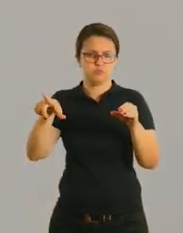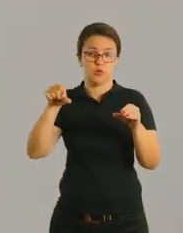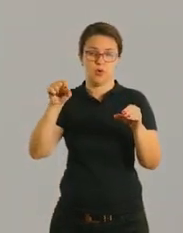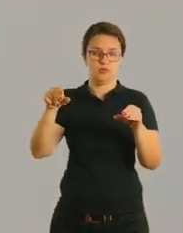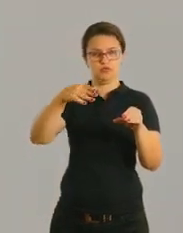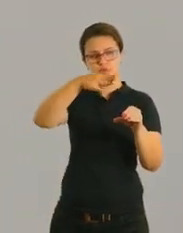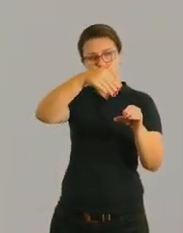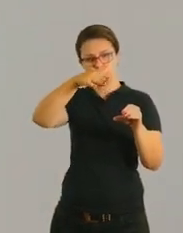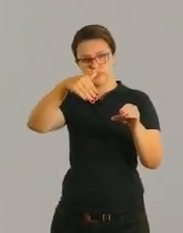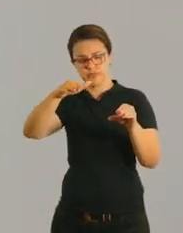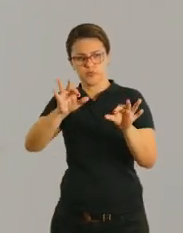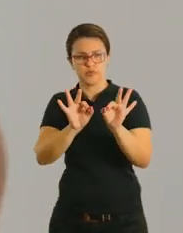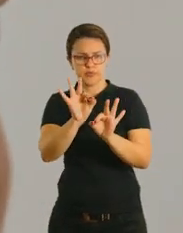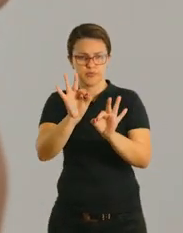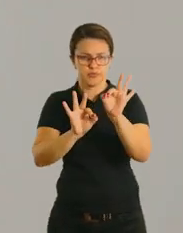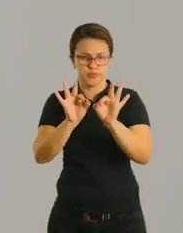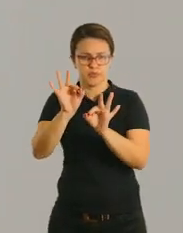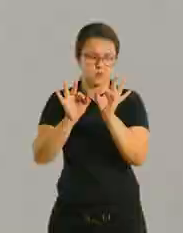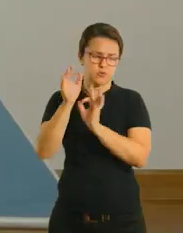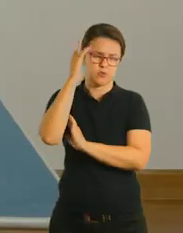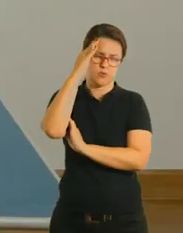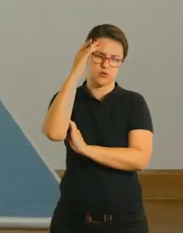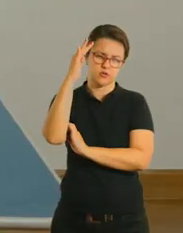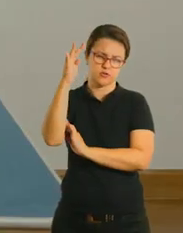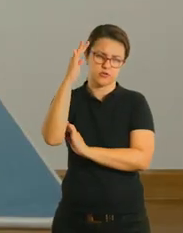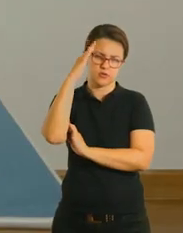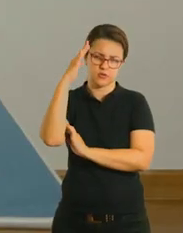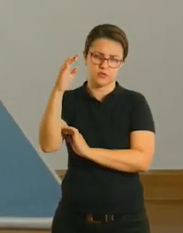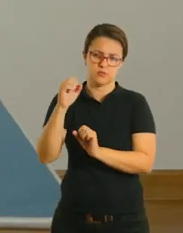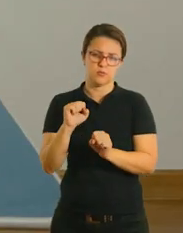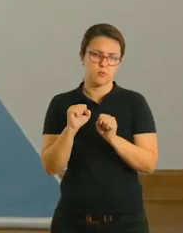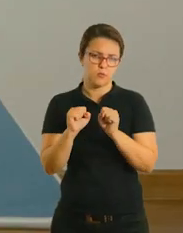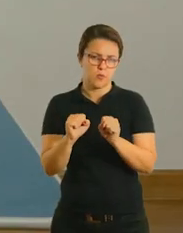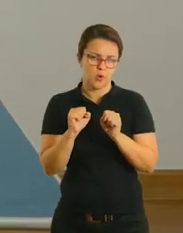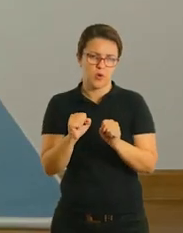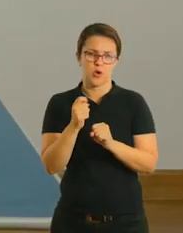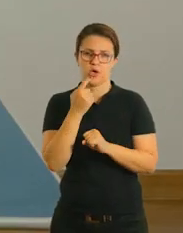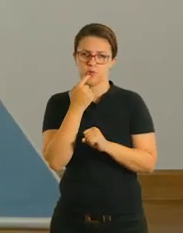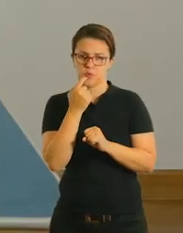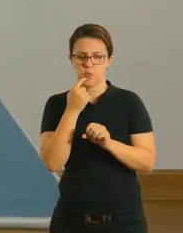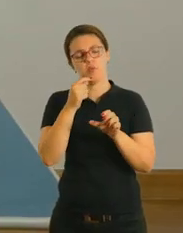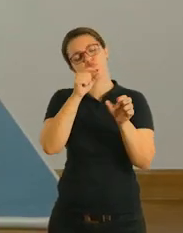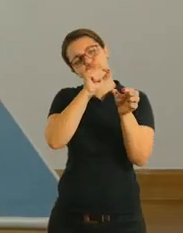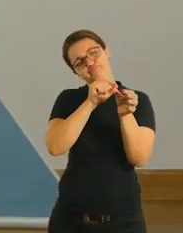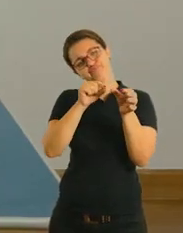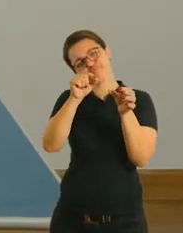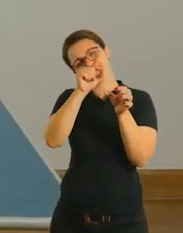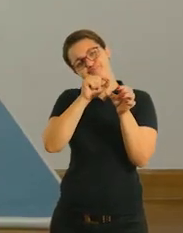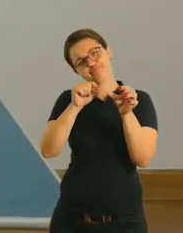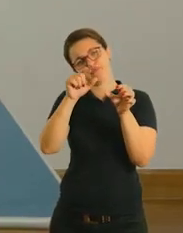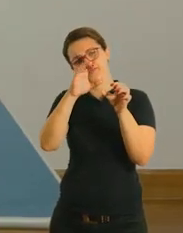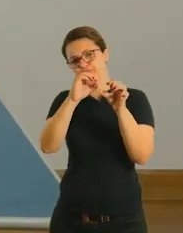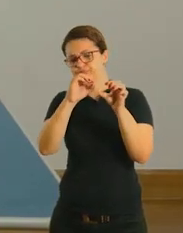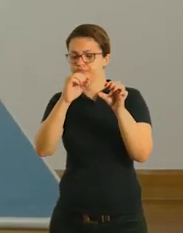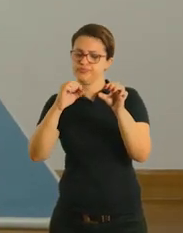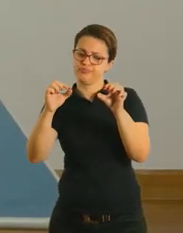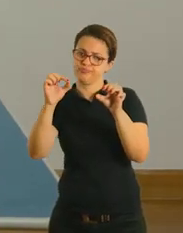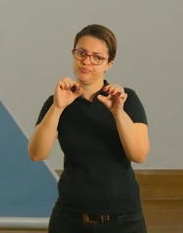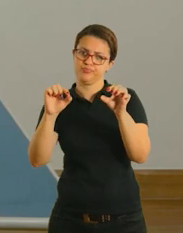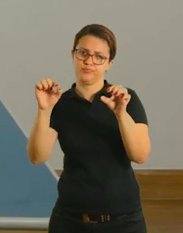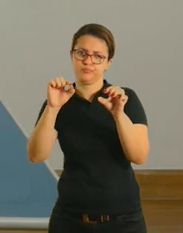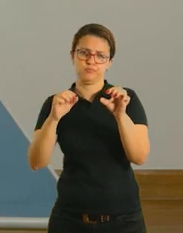E depois, cada um usa a sua imaginação. Façam os risquinhos de vermelho, de azul, da cor que